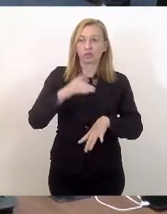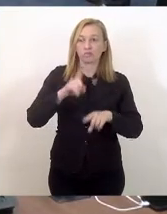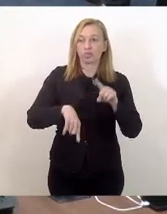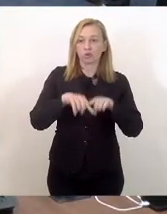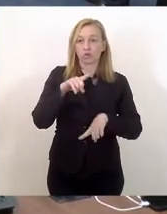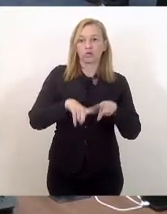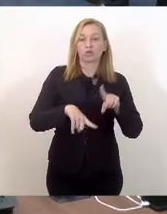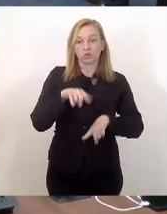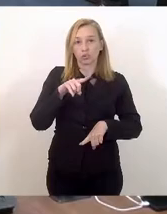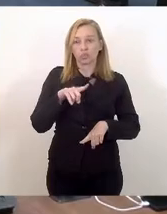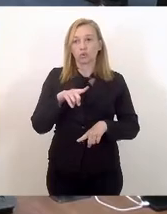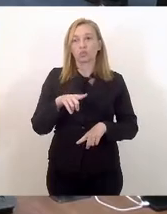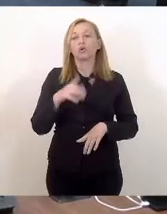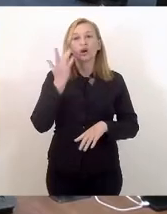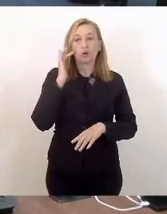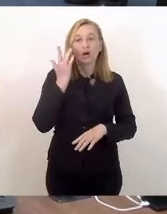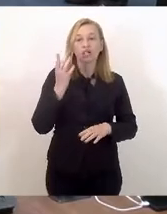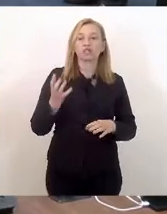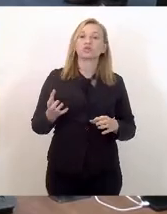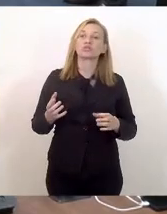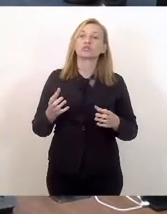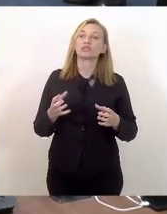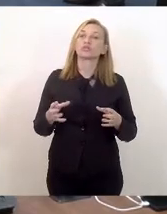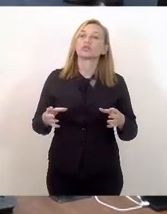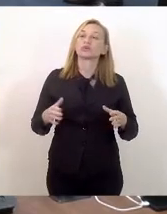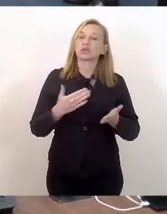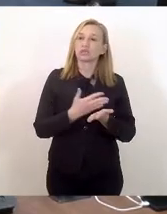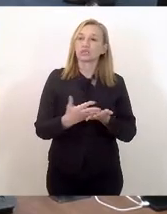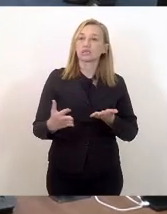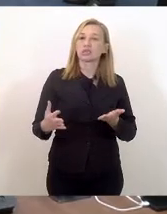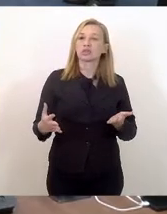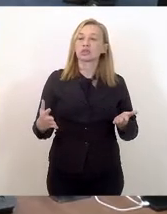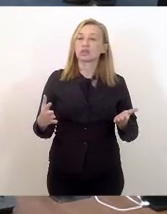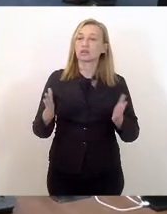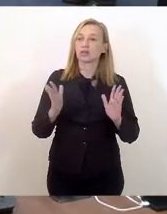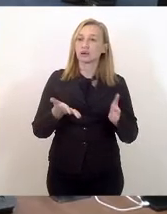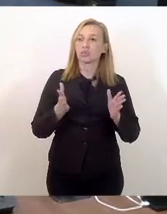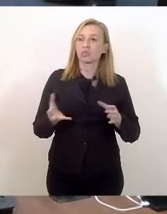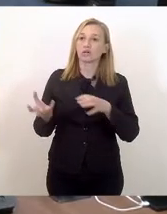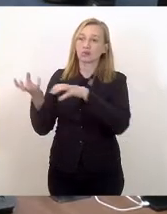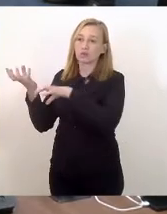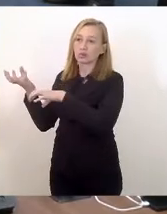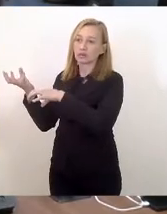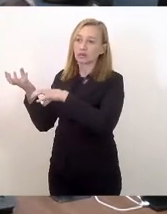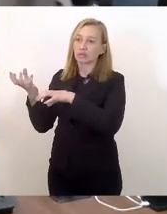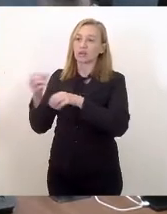Eu acho que o Congresso está discutindo agora a reforma tributária.